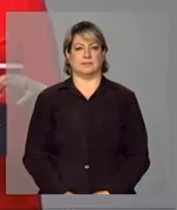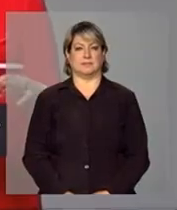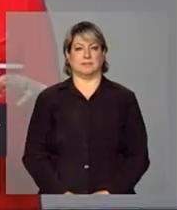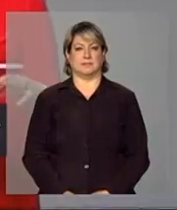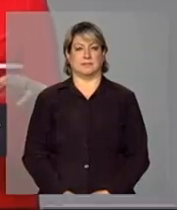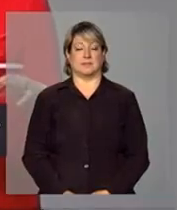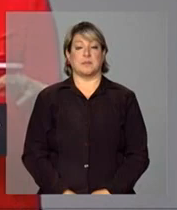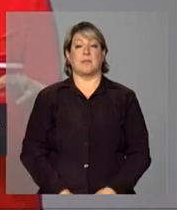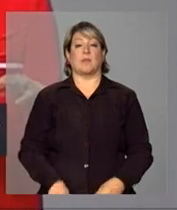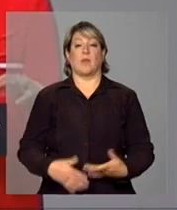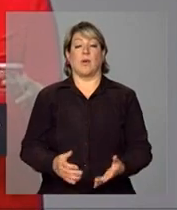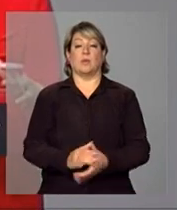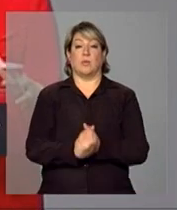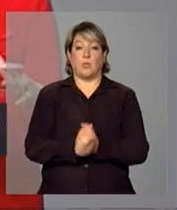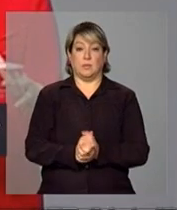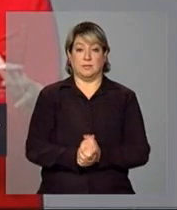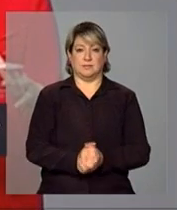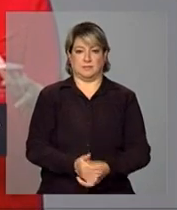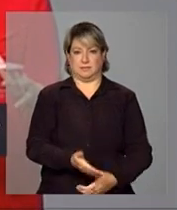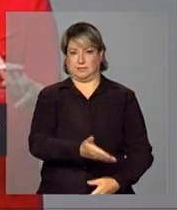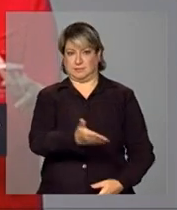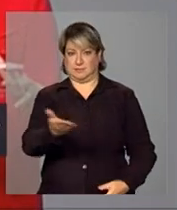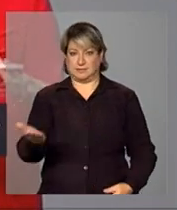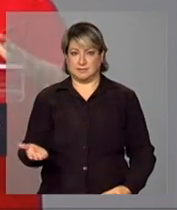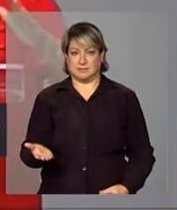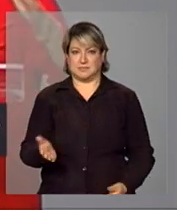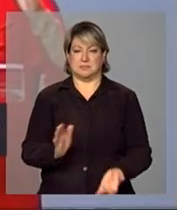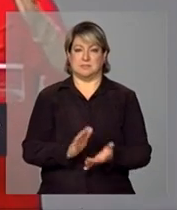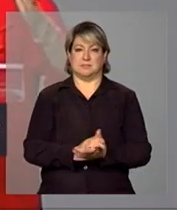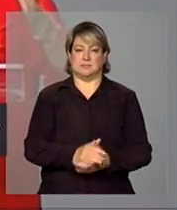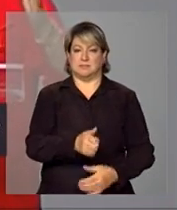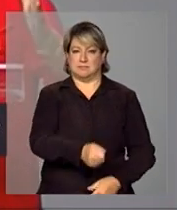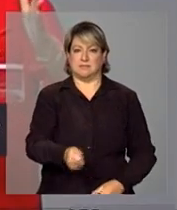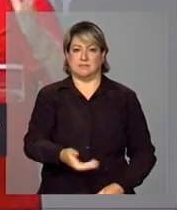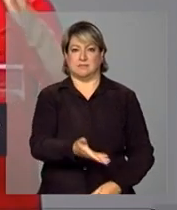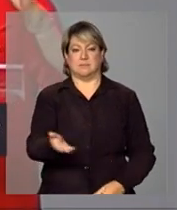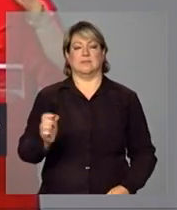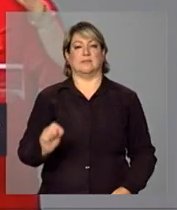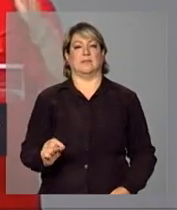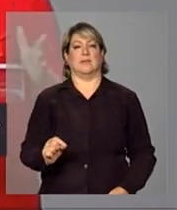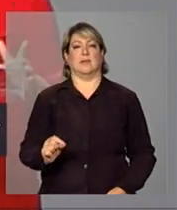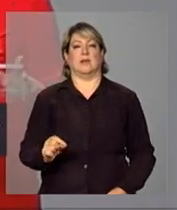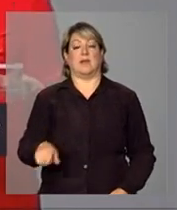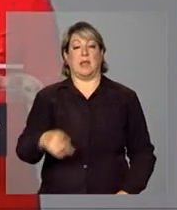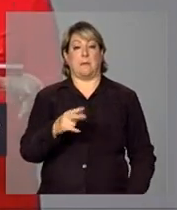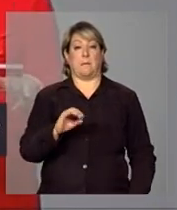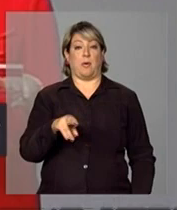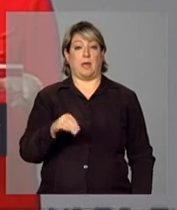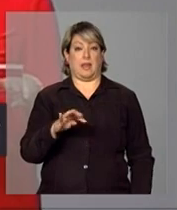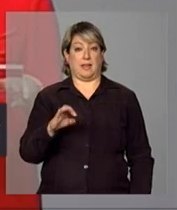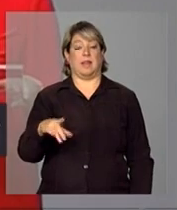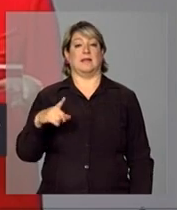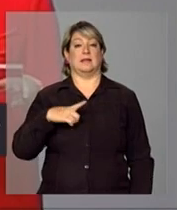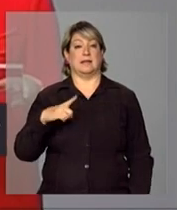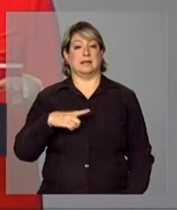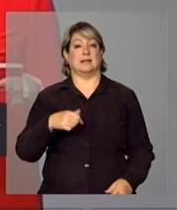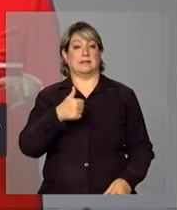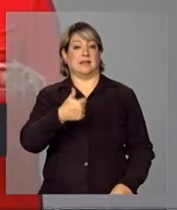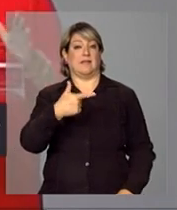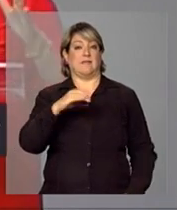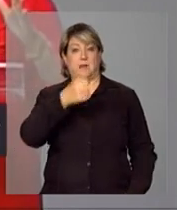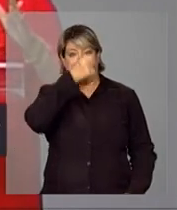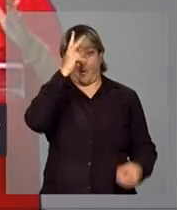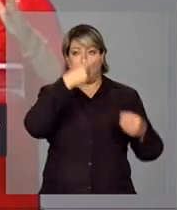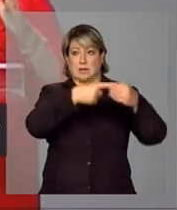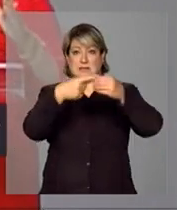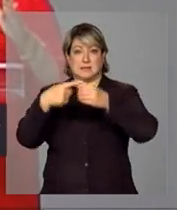Ao cumprimentar vocês, eu queria dizer que o Pronatec está em 120 municípios.